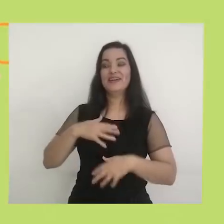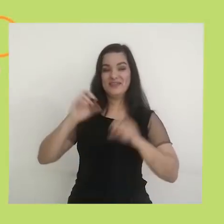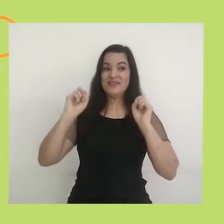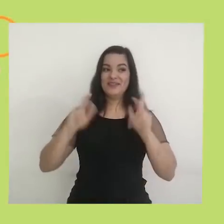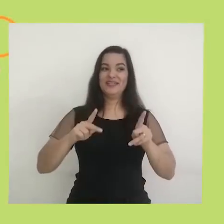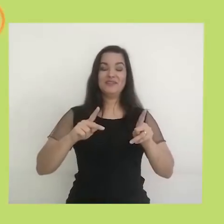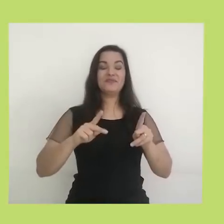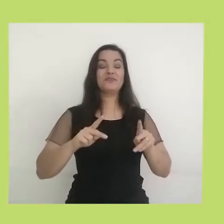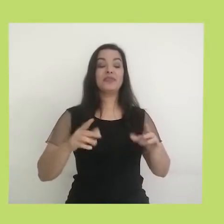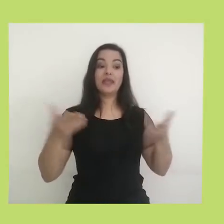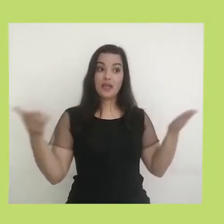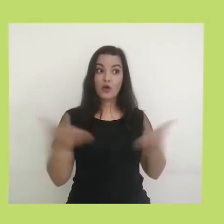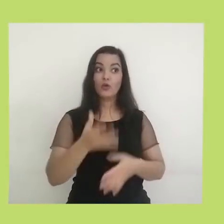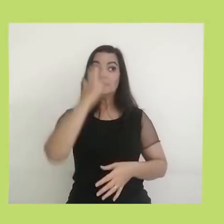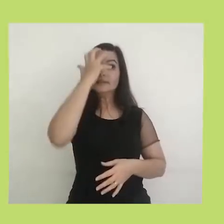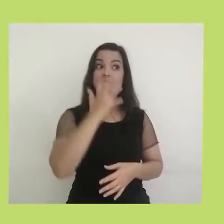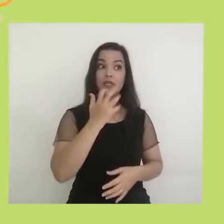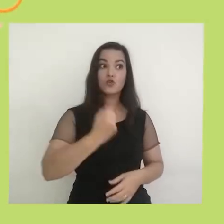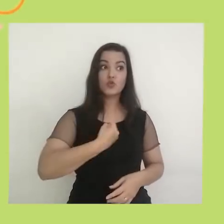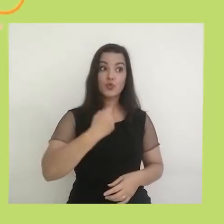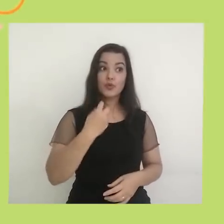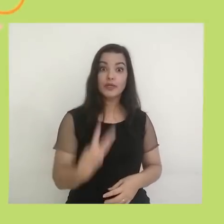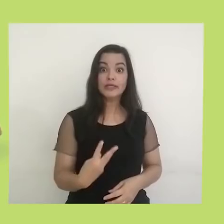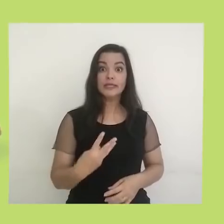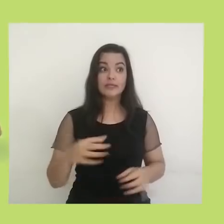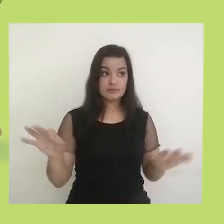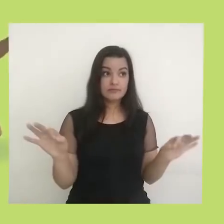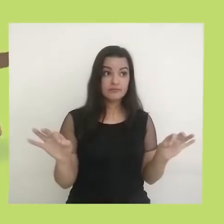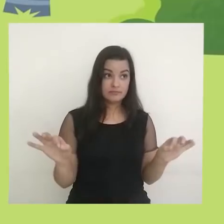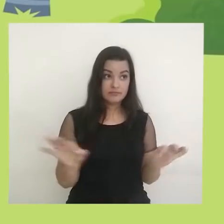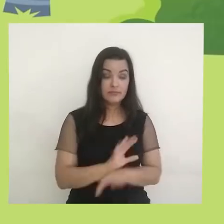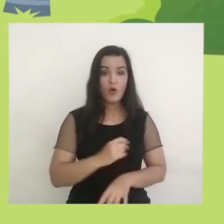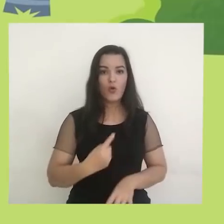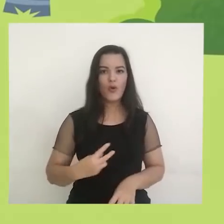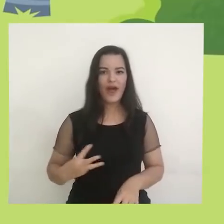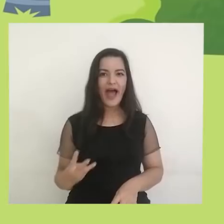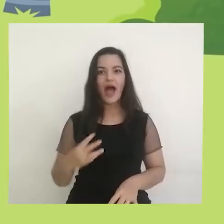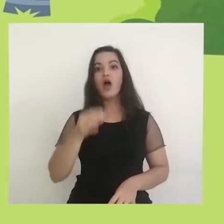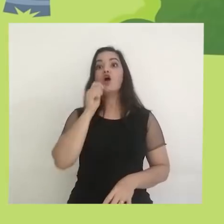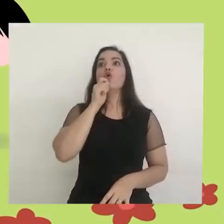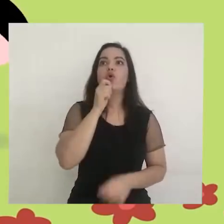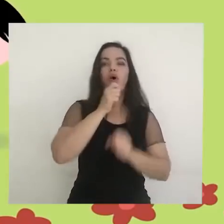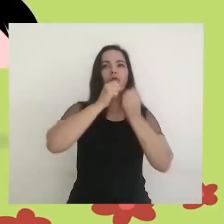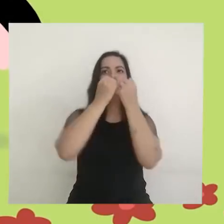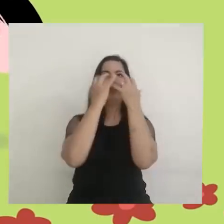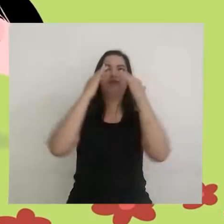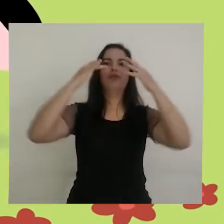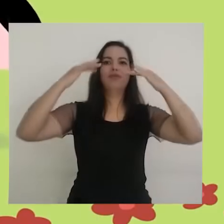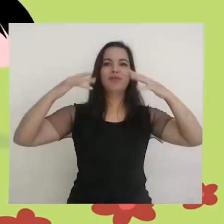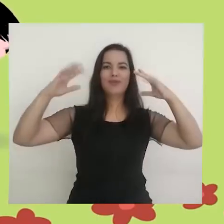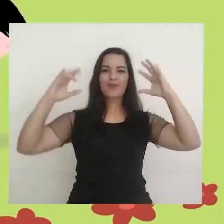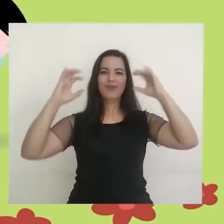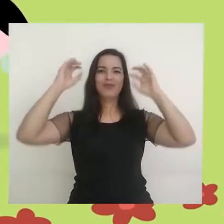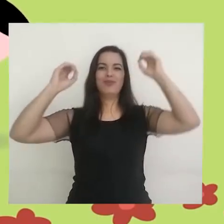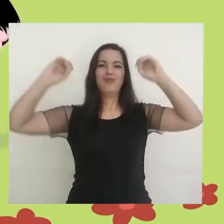Tá bom, agora é sério, tá? No 3. Preparados? 1, 2, 3.